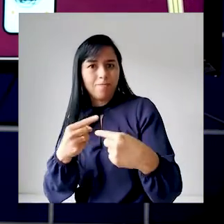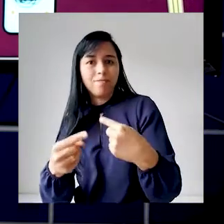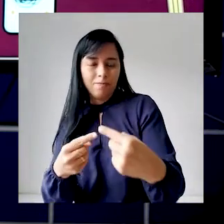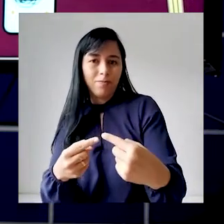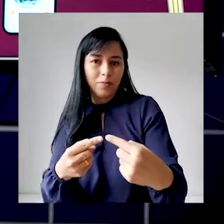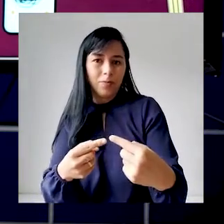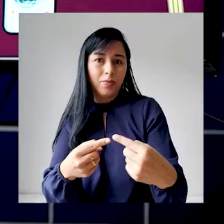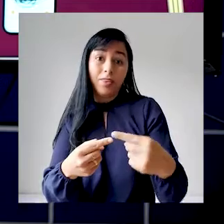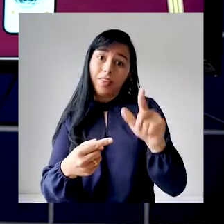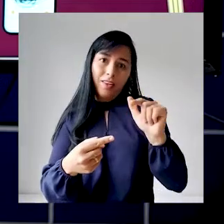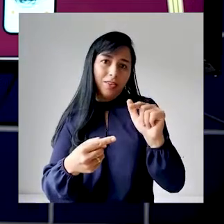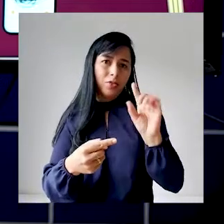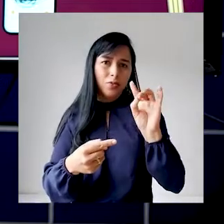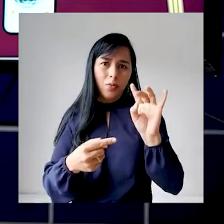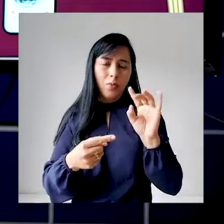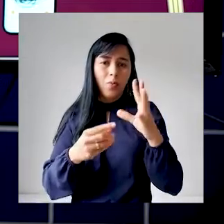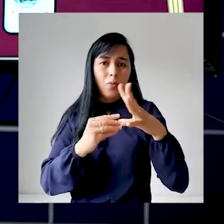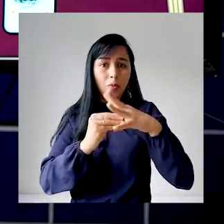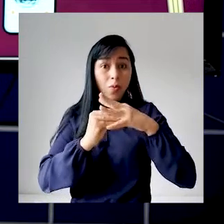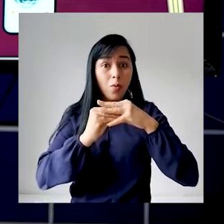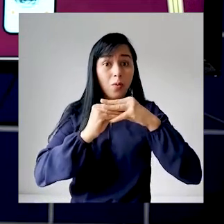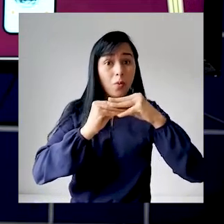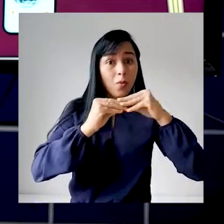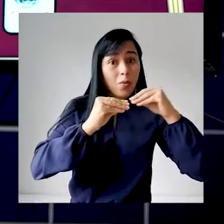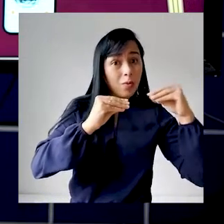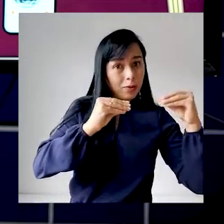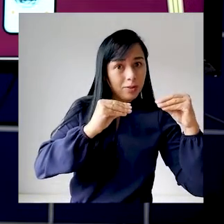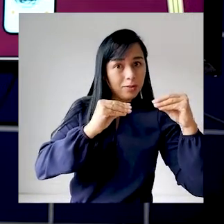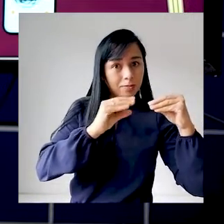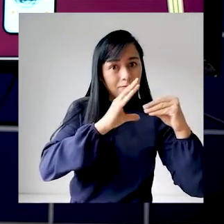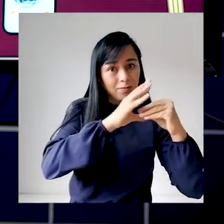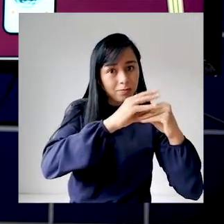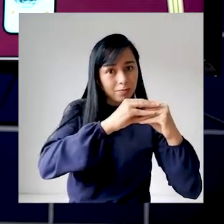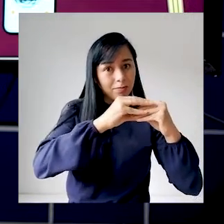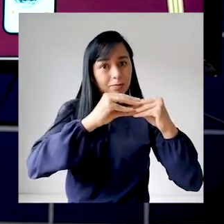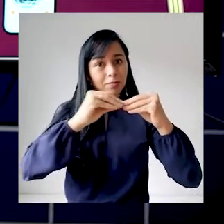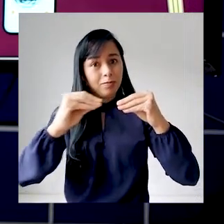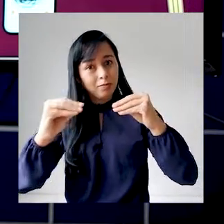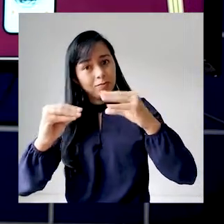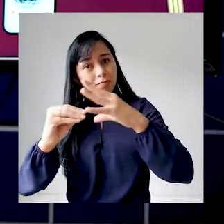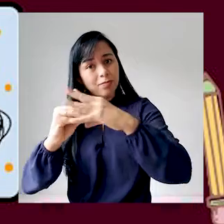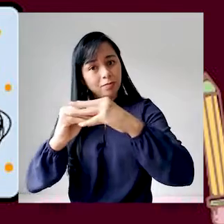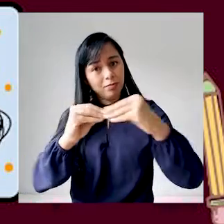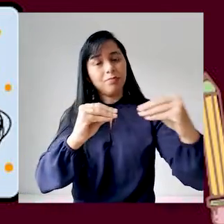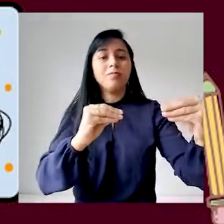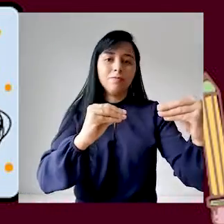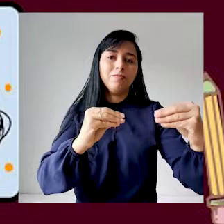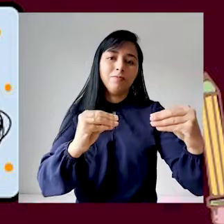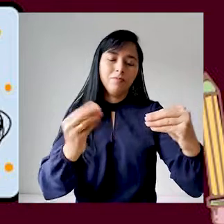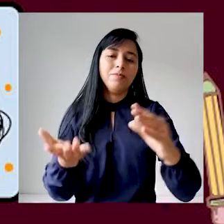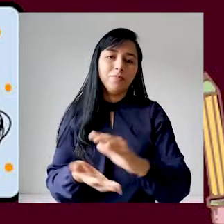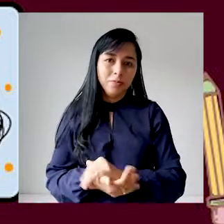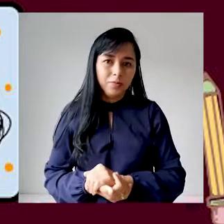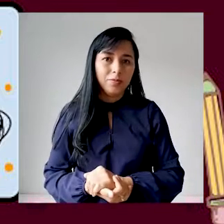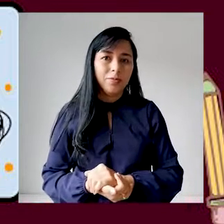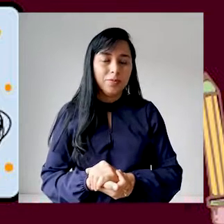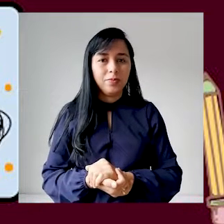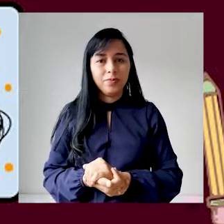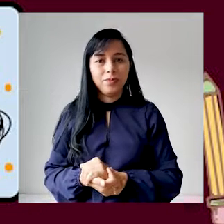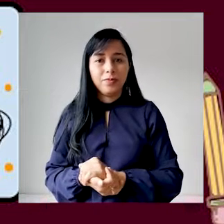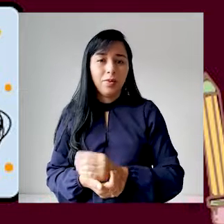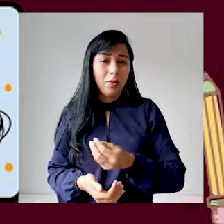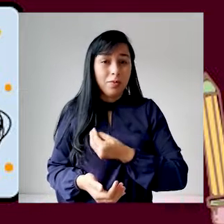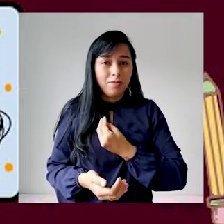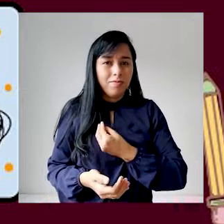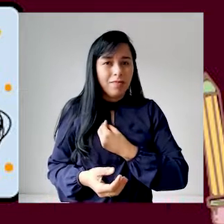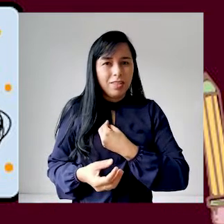indivíduos formados a partir desse tipo de reprodução, a reprodução assexuada, serão clones